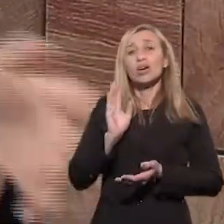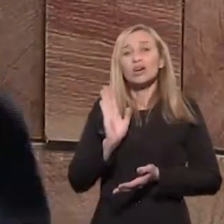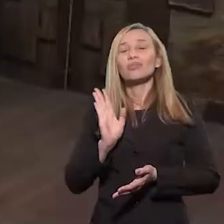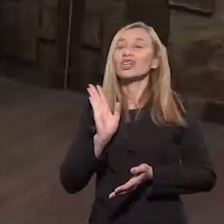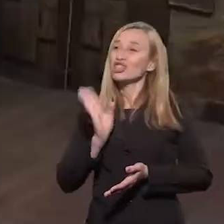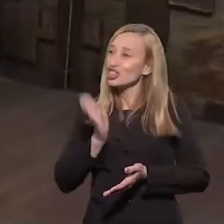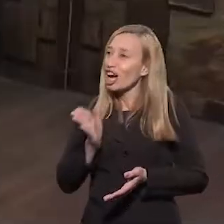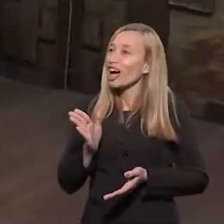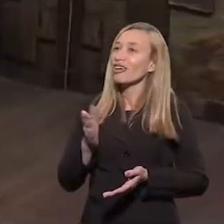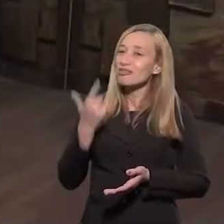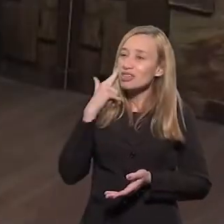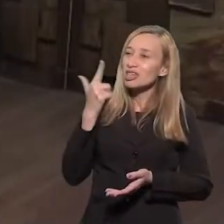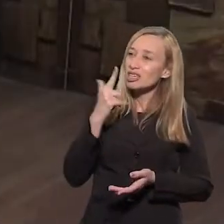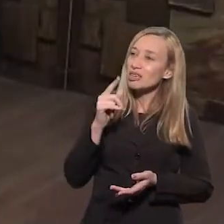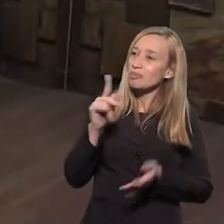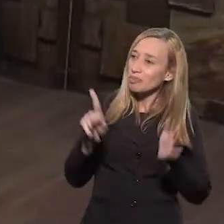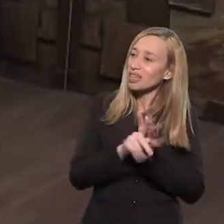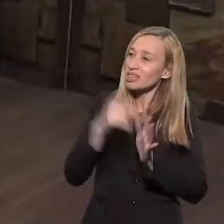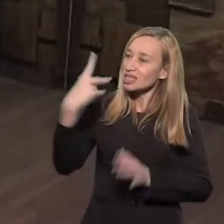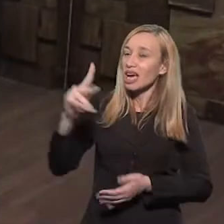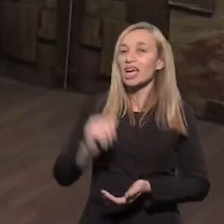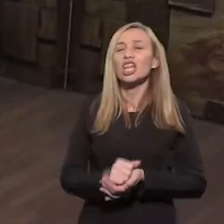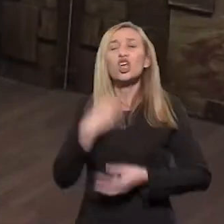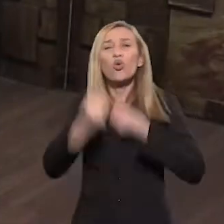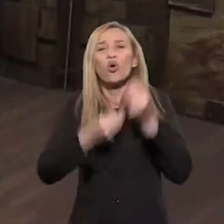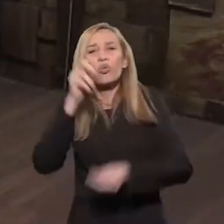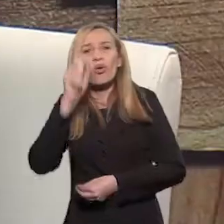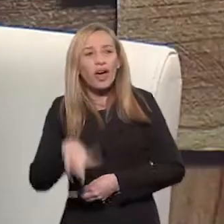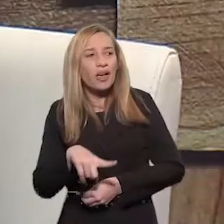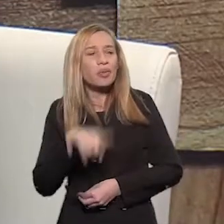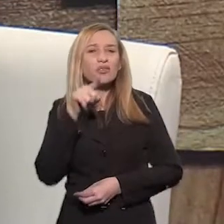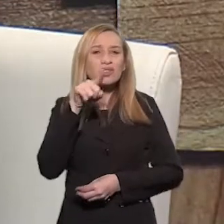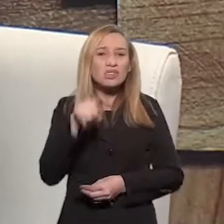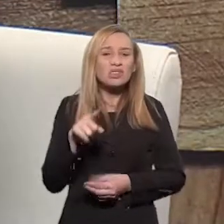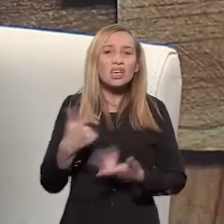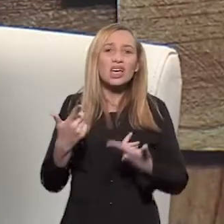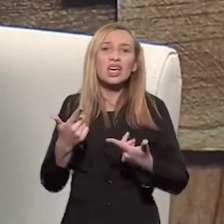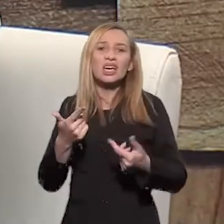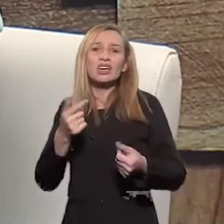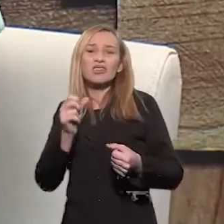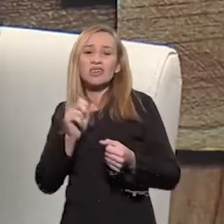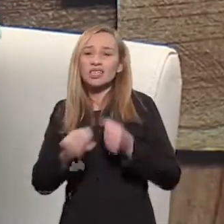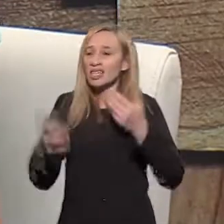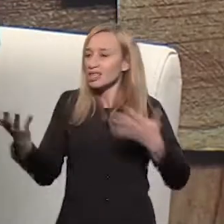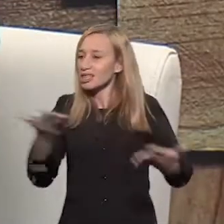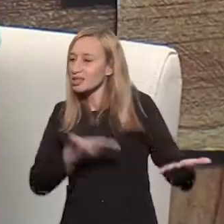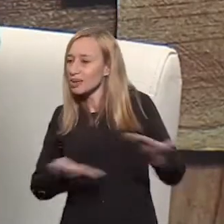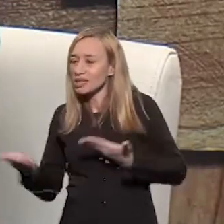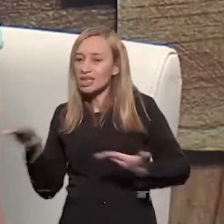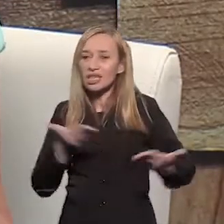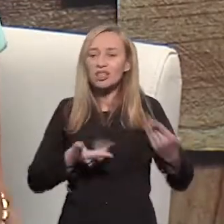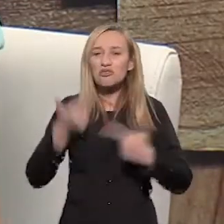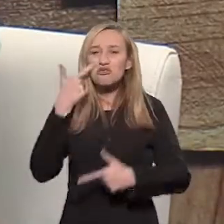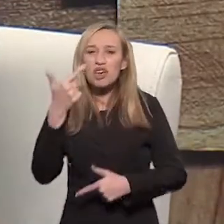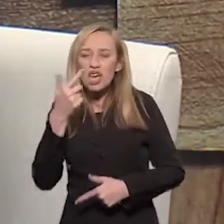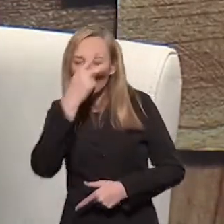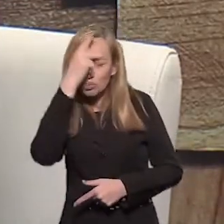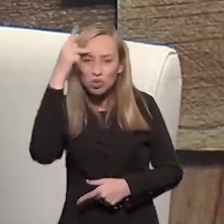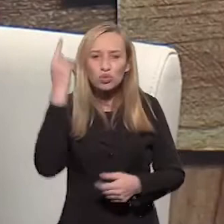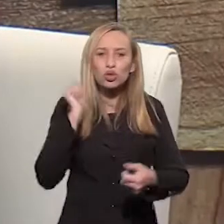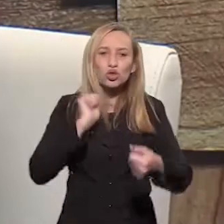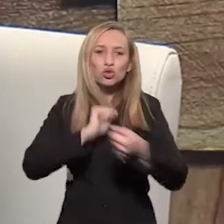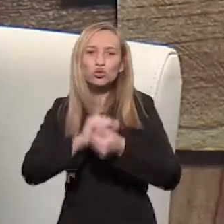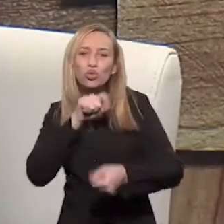fiz. Mas então você já achava que era a cara dele? Era a cara dele, E como é que é pra você, então, fazer essas parcerias, ver